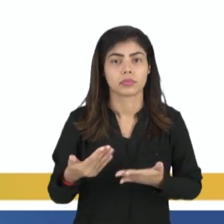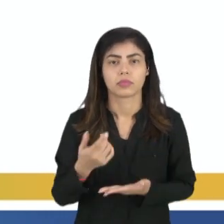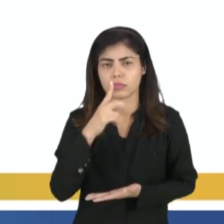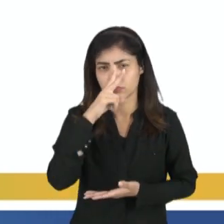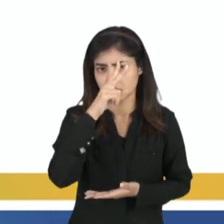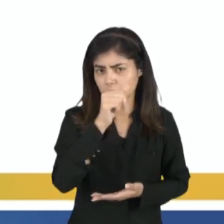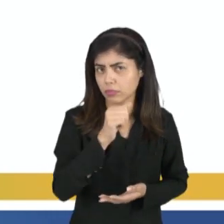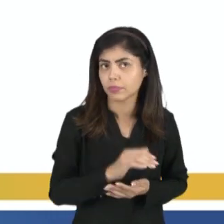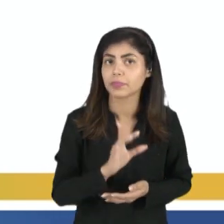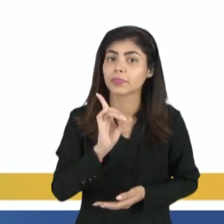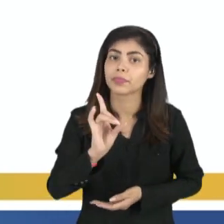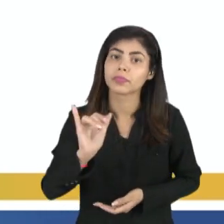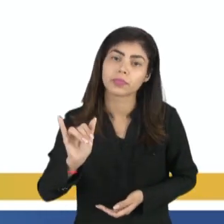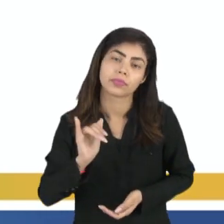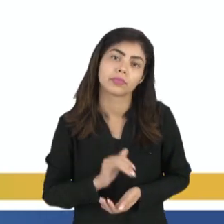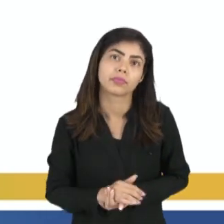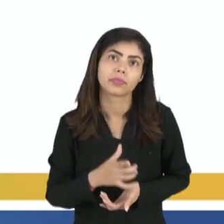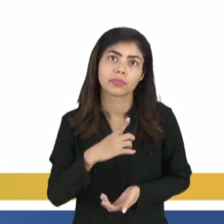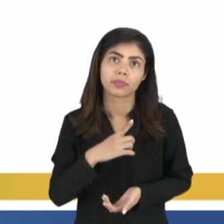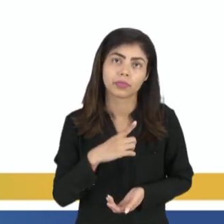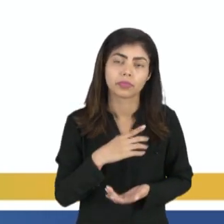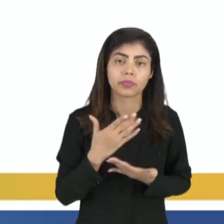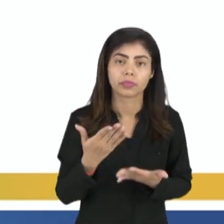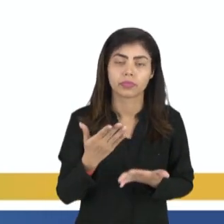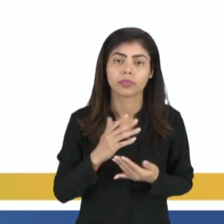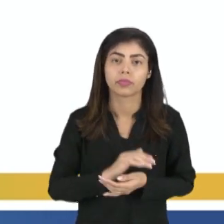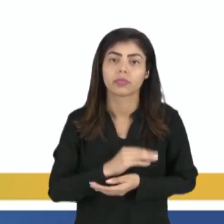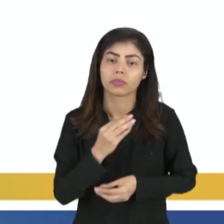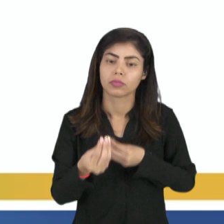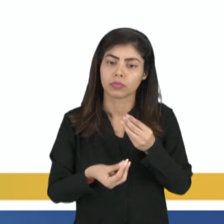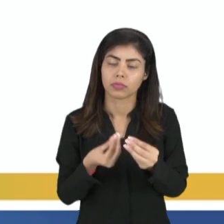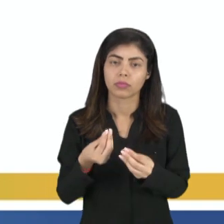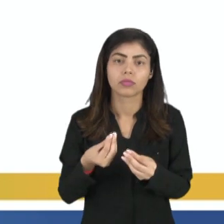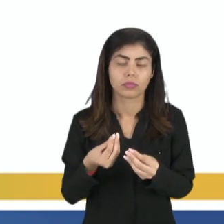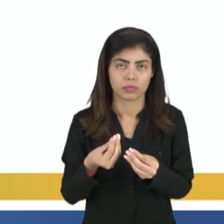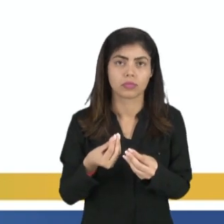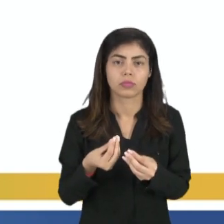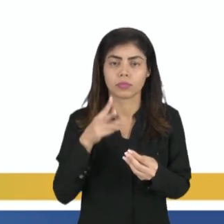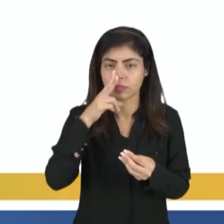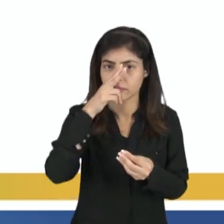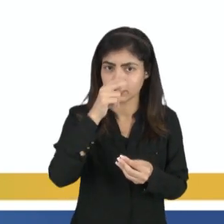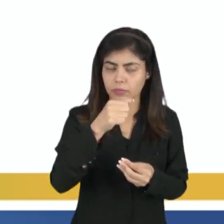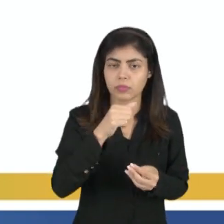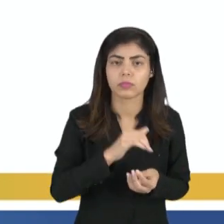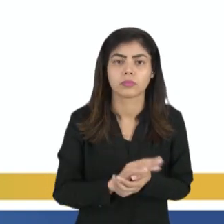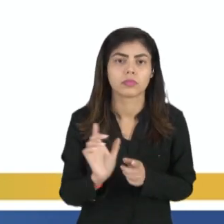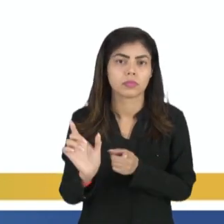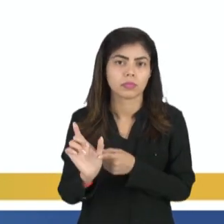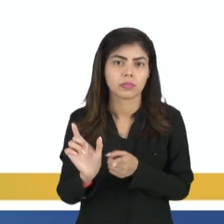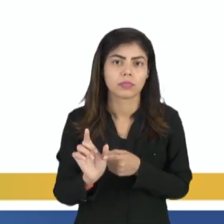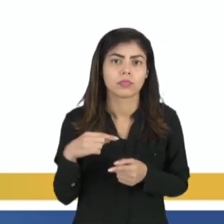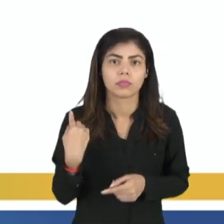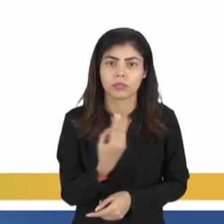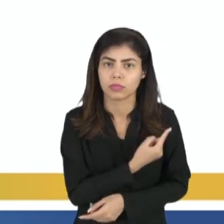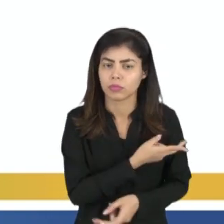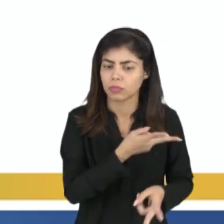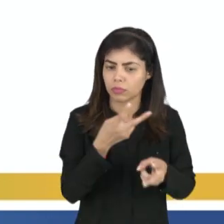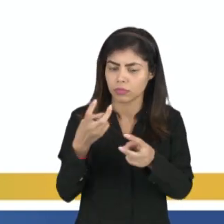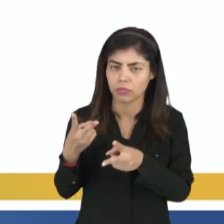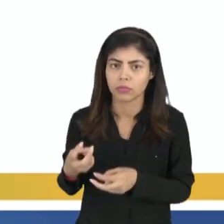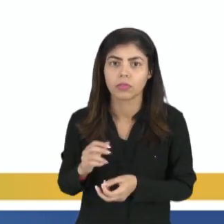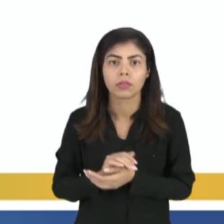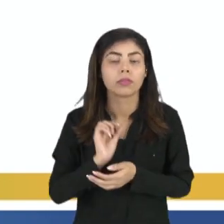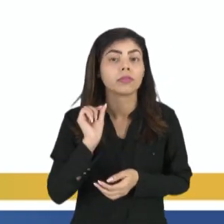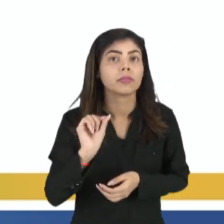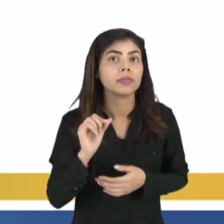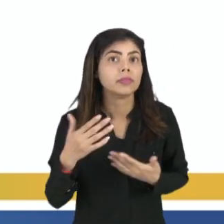sílaba tônica de tô nós temos o de né como sendo a sílaba tônica da palavra nós estamos percebendo